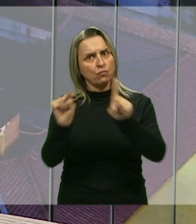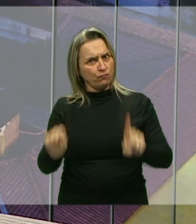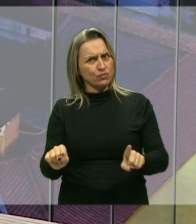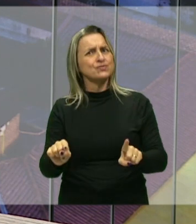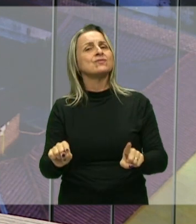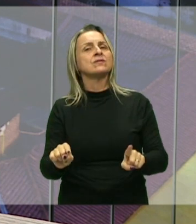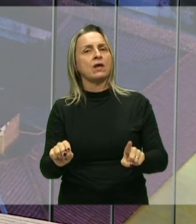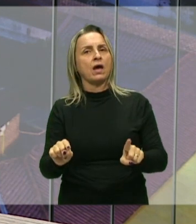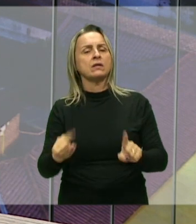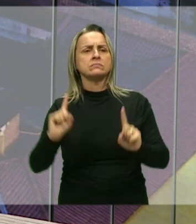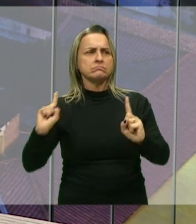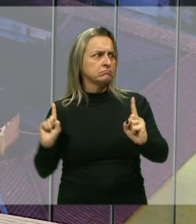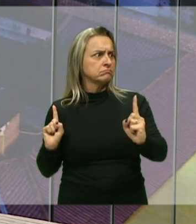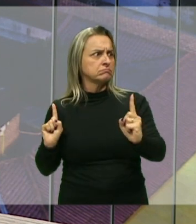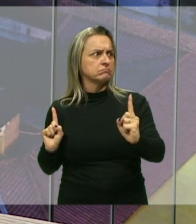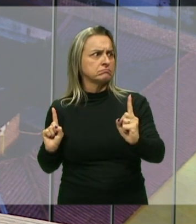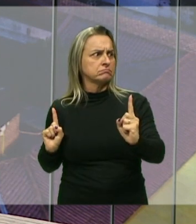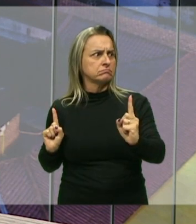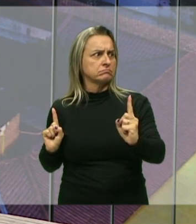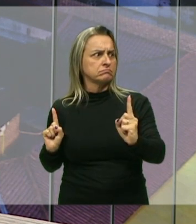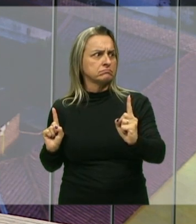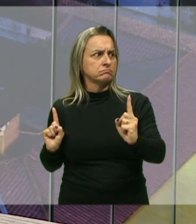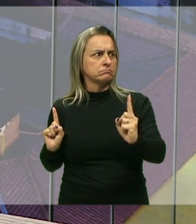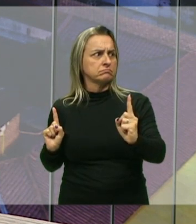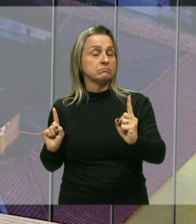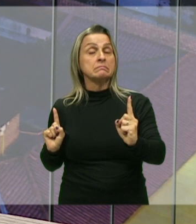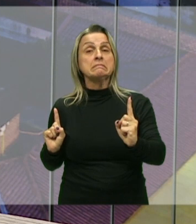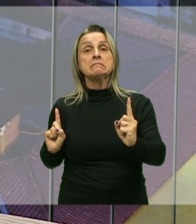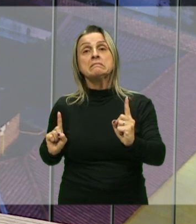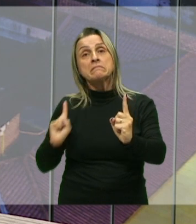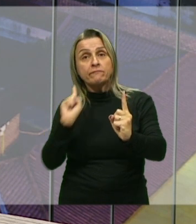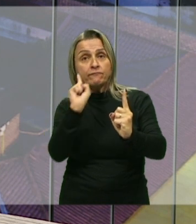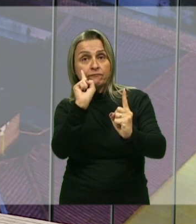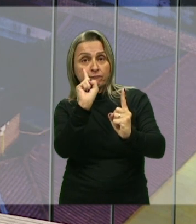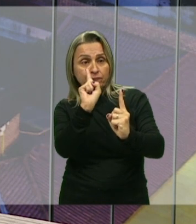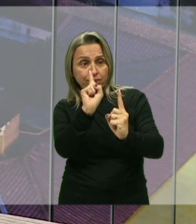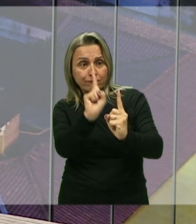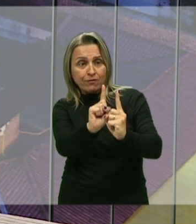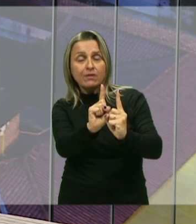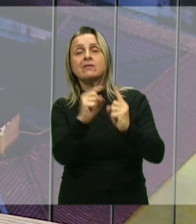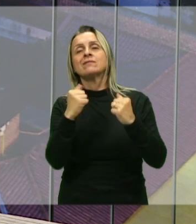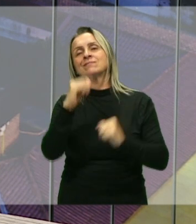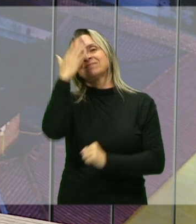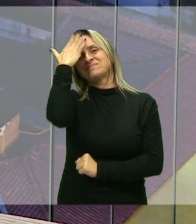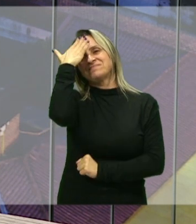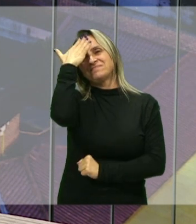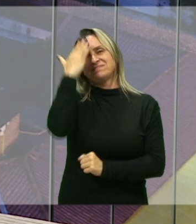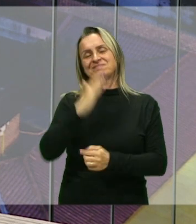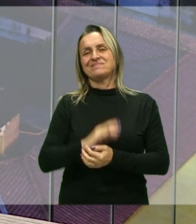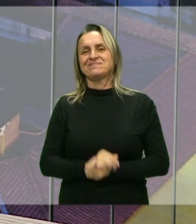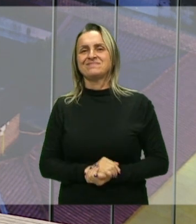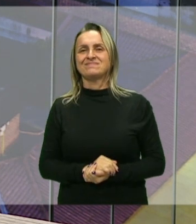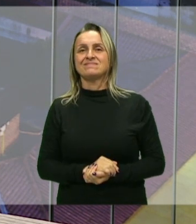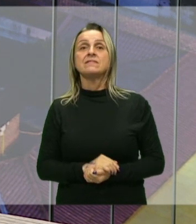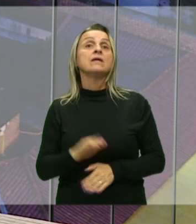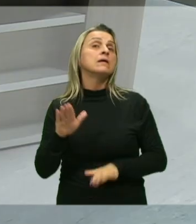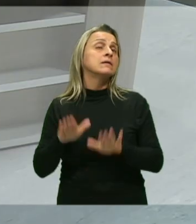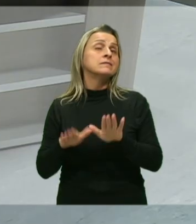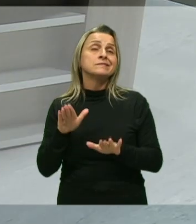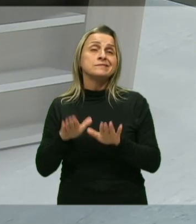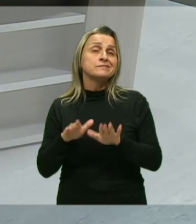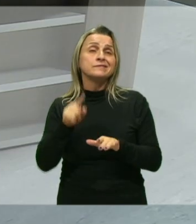até você. Às vezes, o cara nem sabe o que é um cão-guia. Então, tu entra no mercado, numa padaria, tu já é barrado, né?